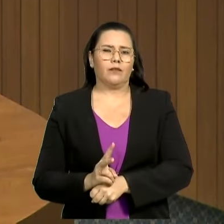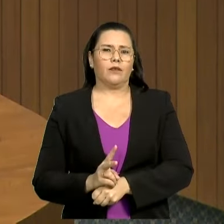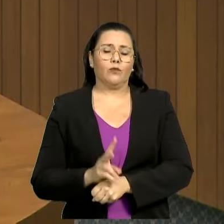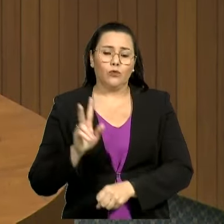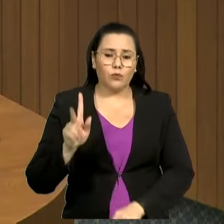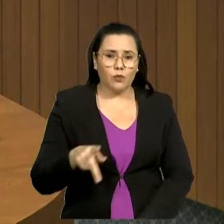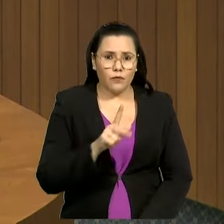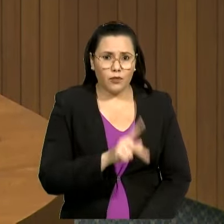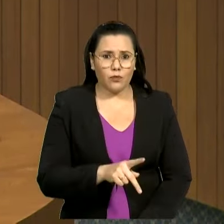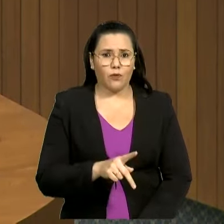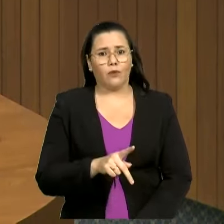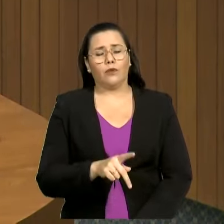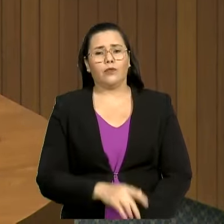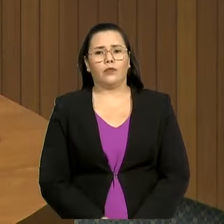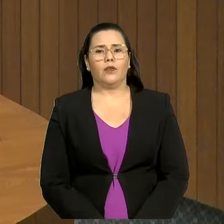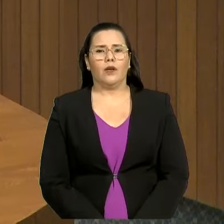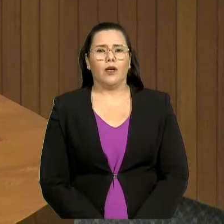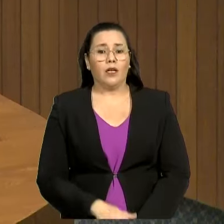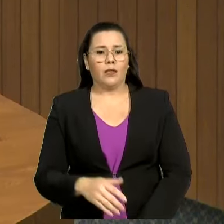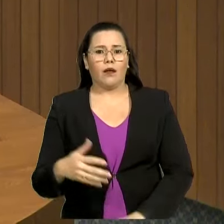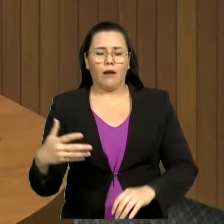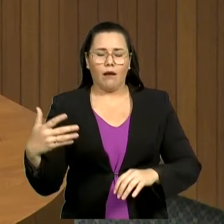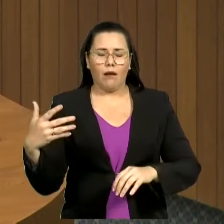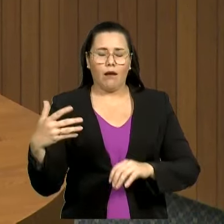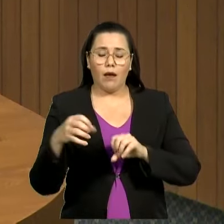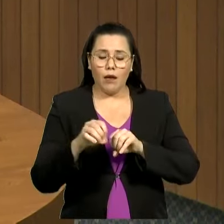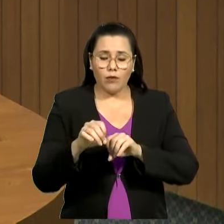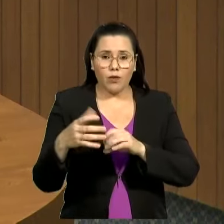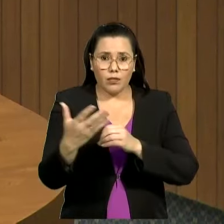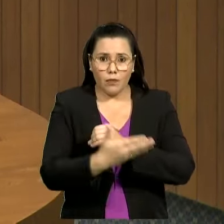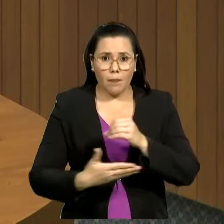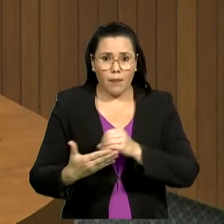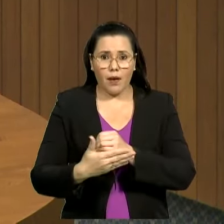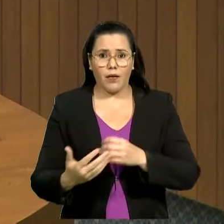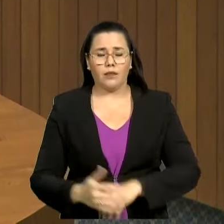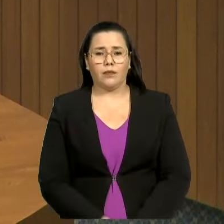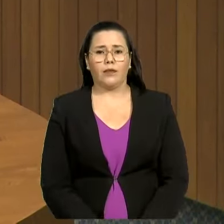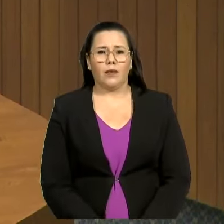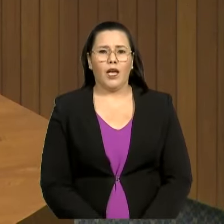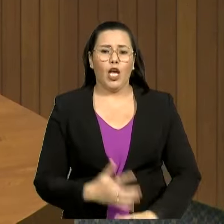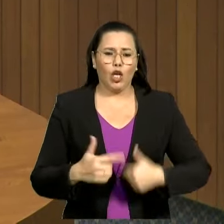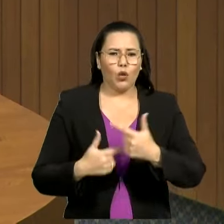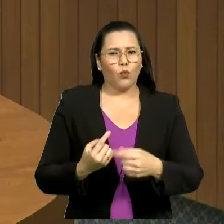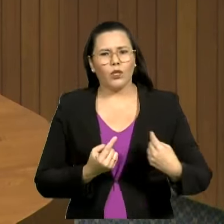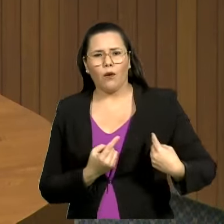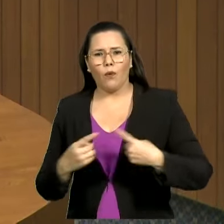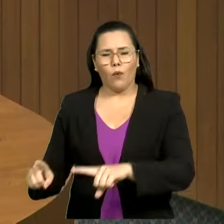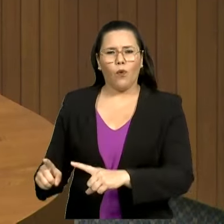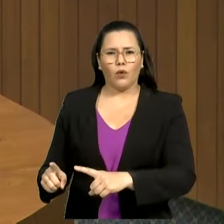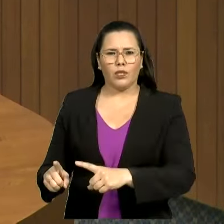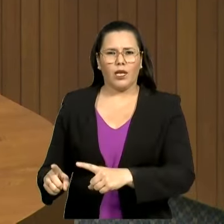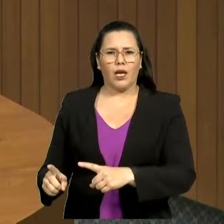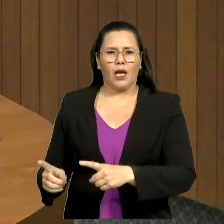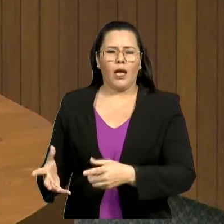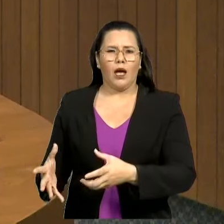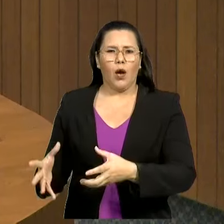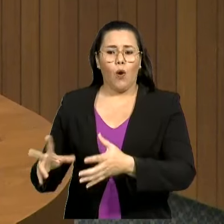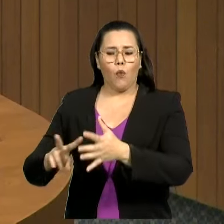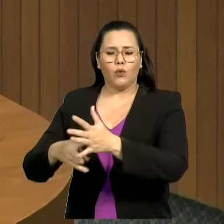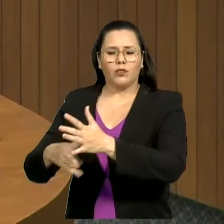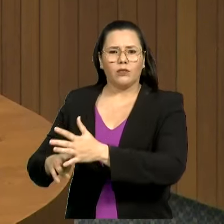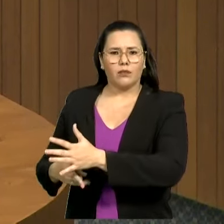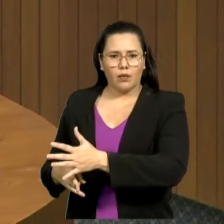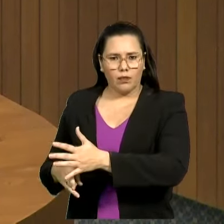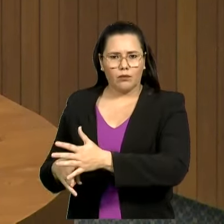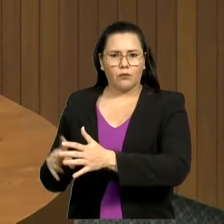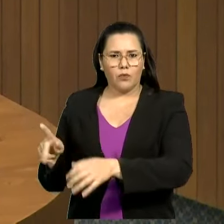estadual contra a pretensão de advogados do SimproSema de deduzir 15% correspondente aos honorários